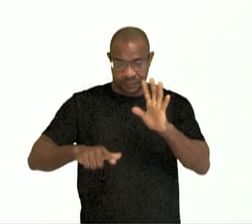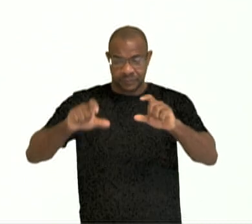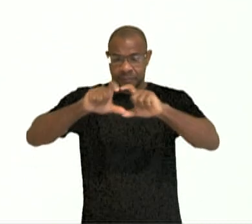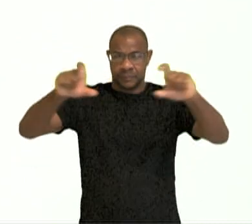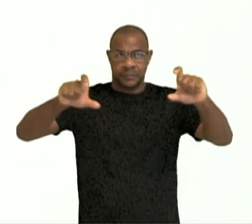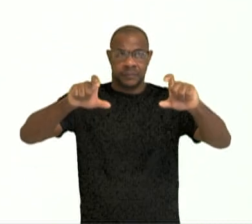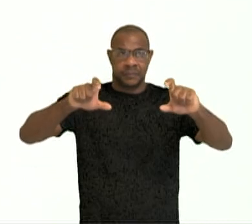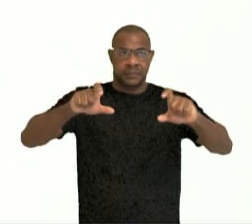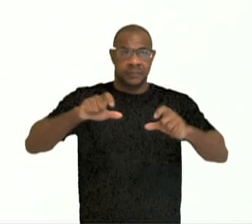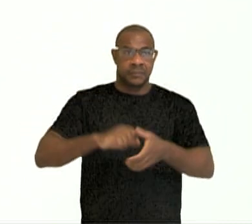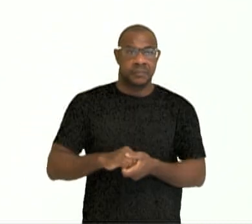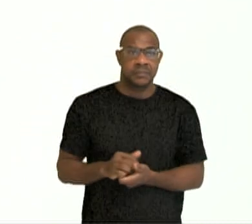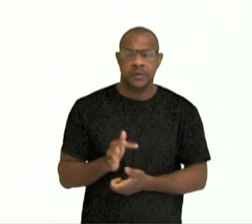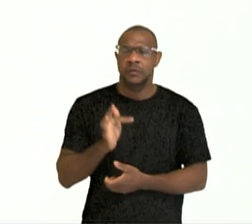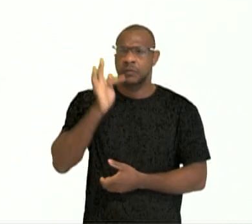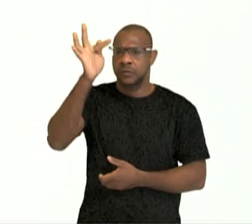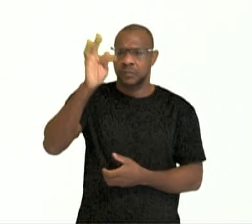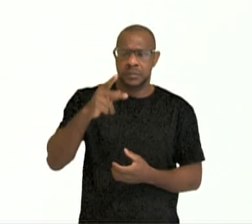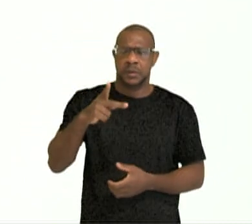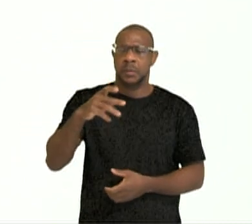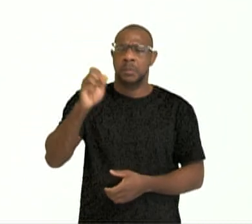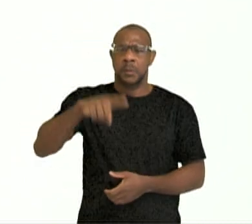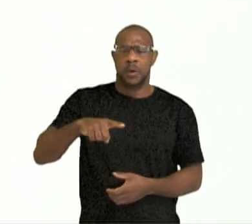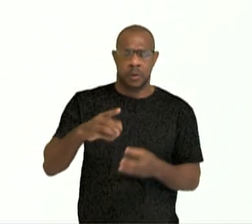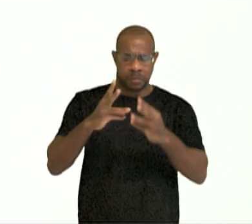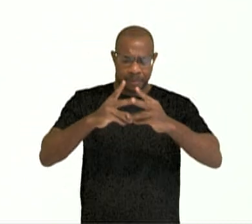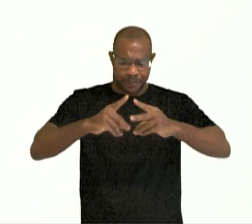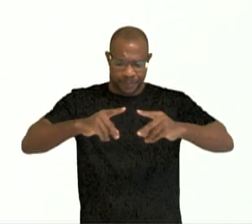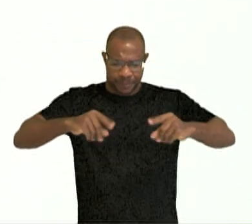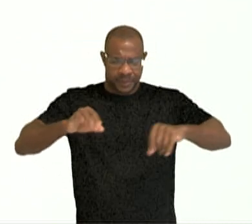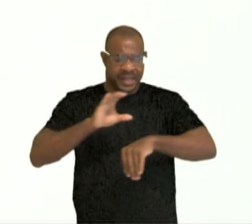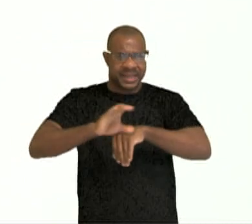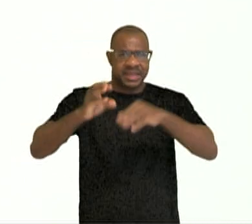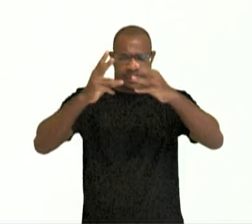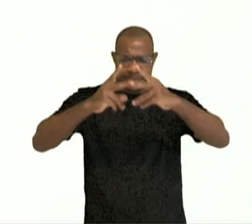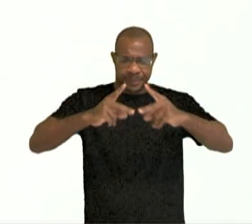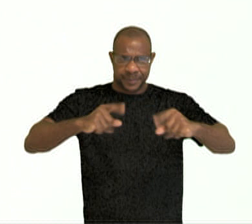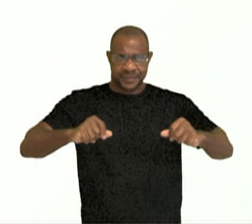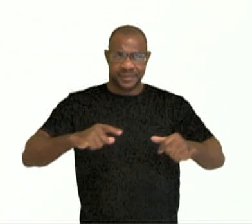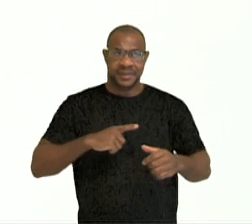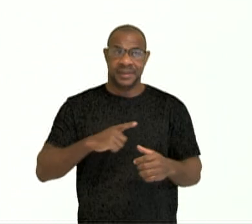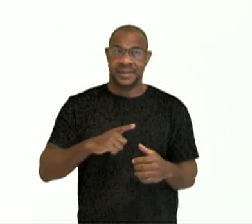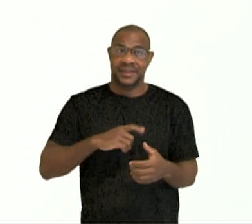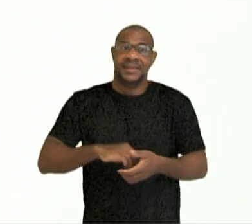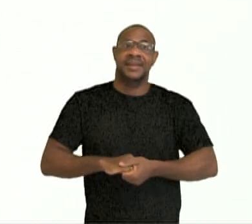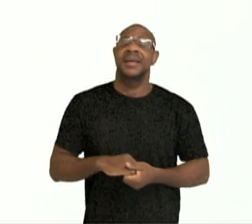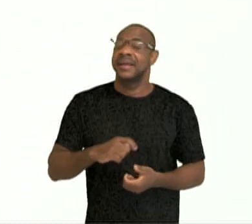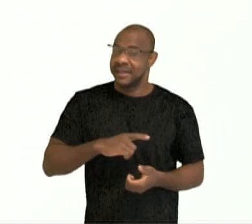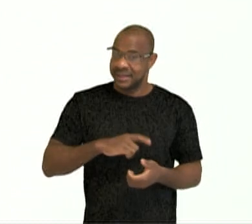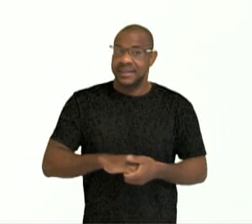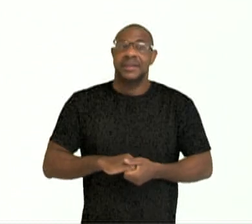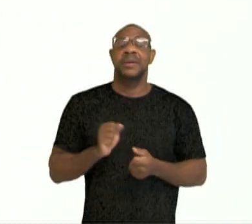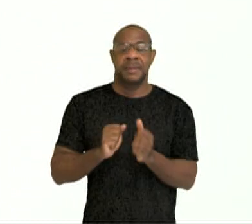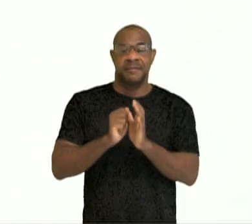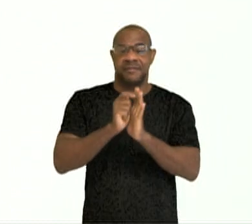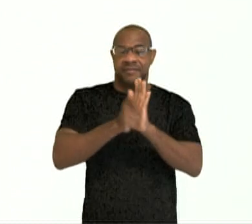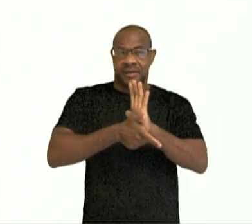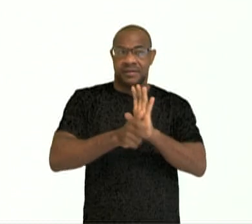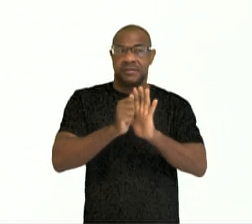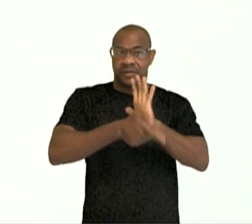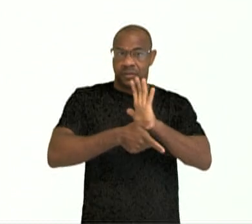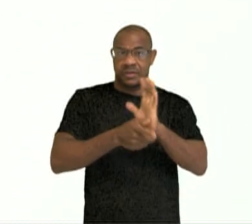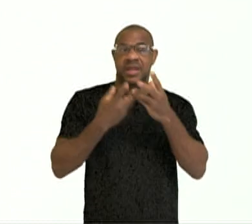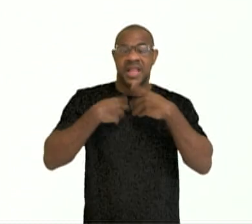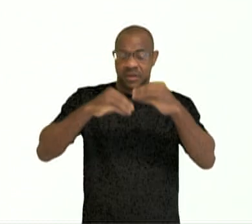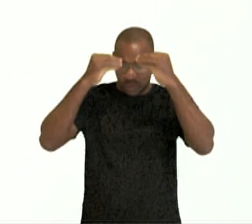ser pó, cinza e nada? Há uma figura de linguagem neste verso recortado. Identifique